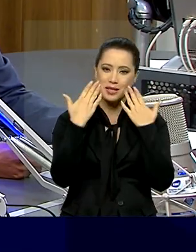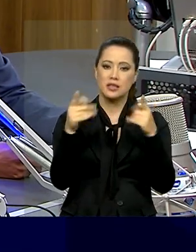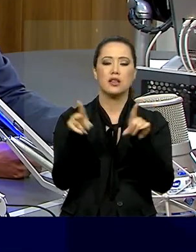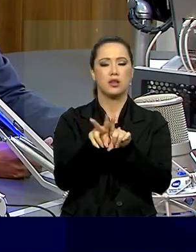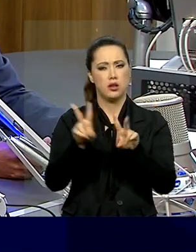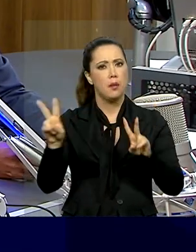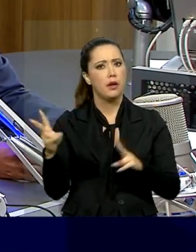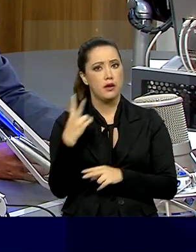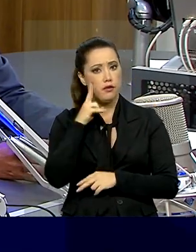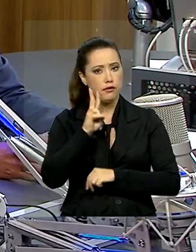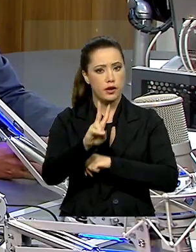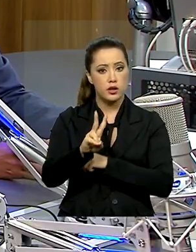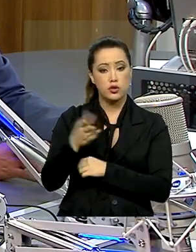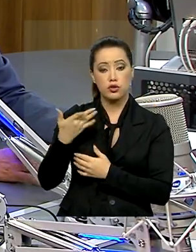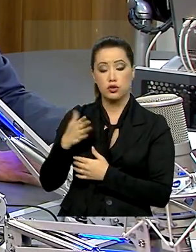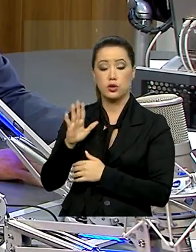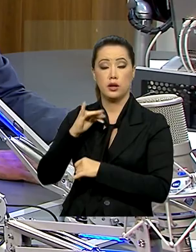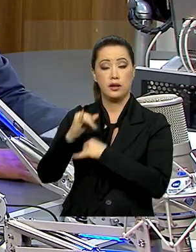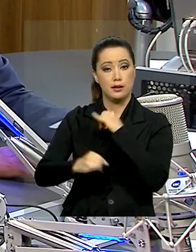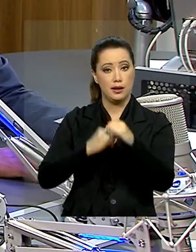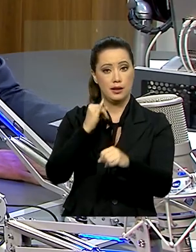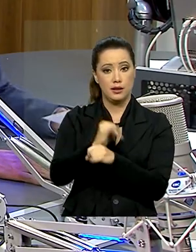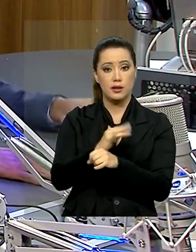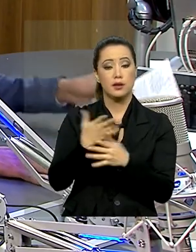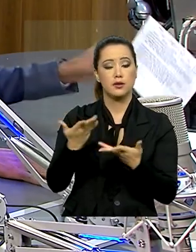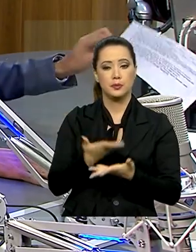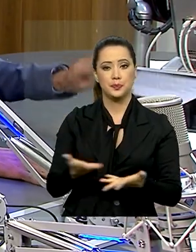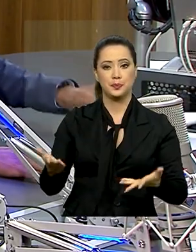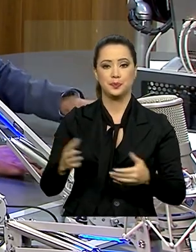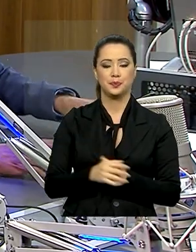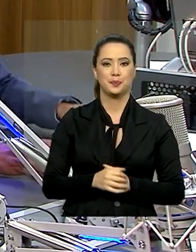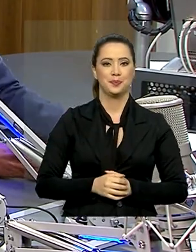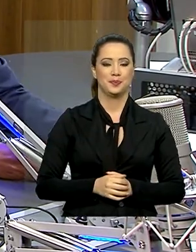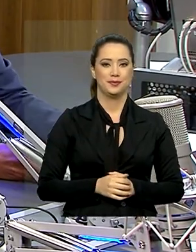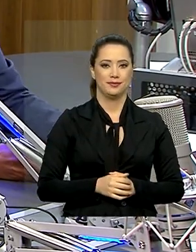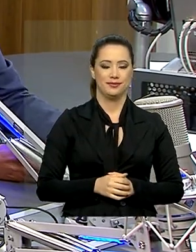vivo na internet acessos www.voz.gov.br